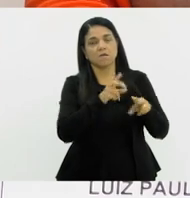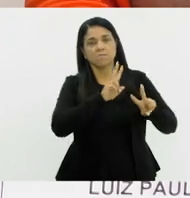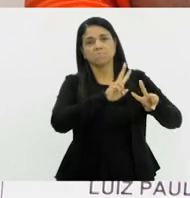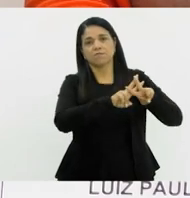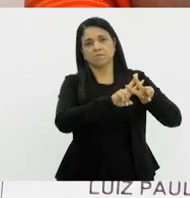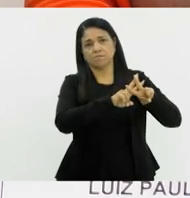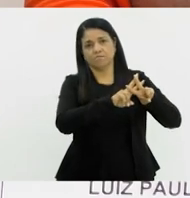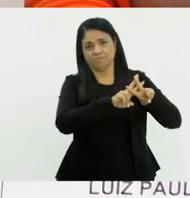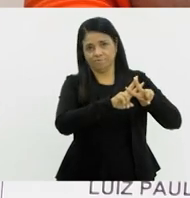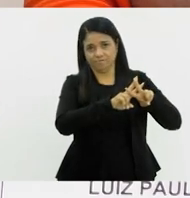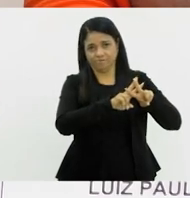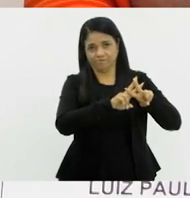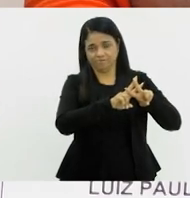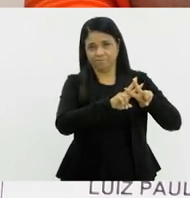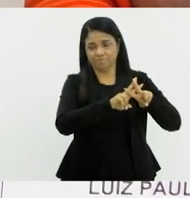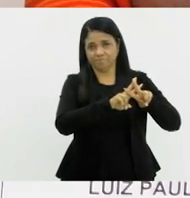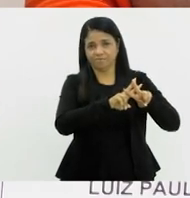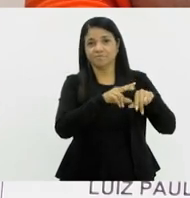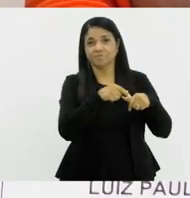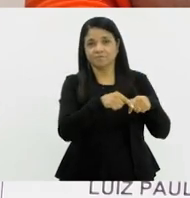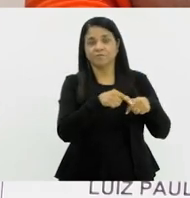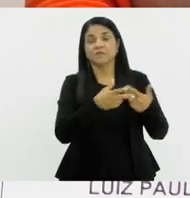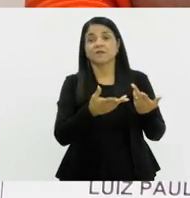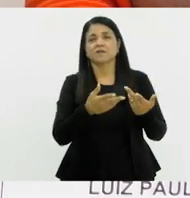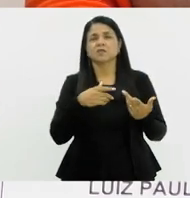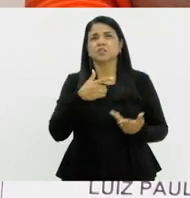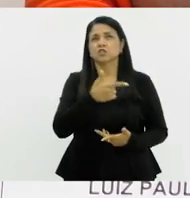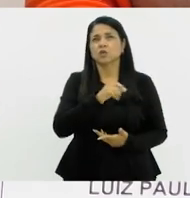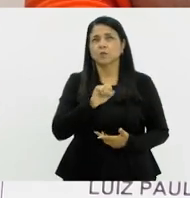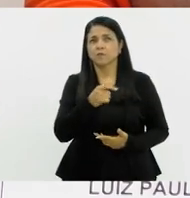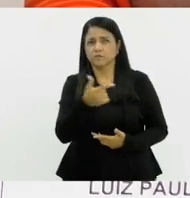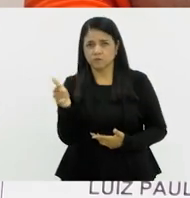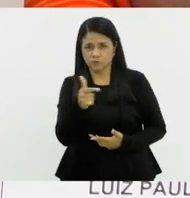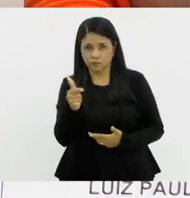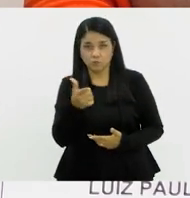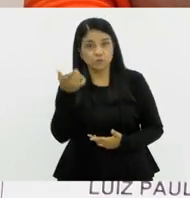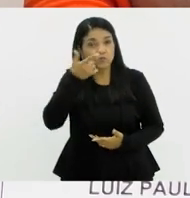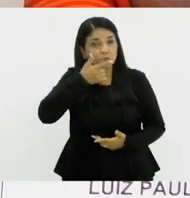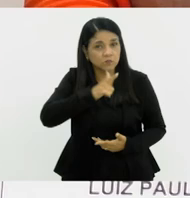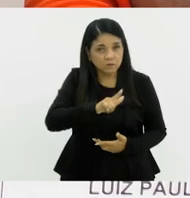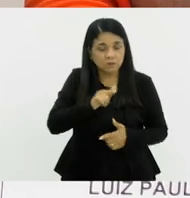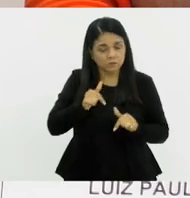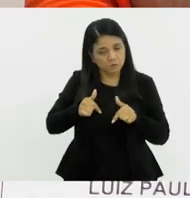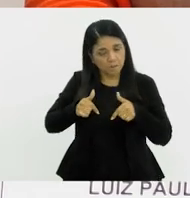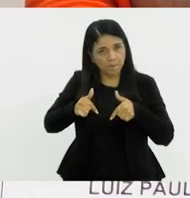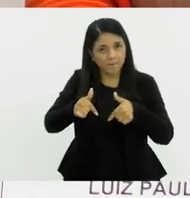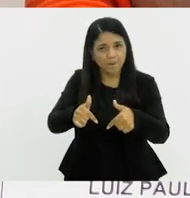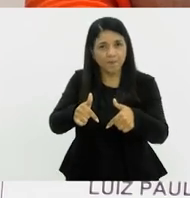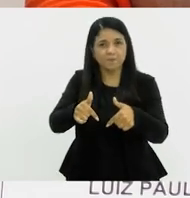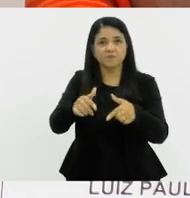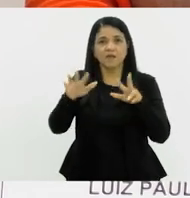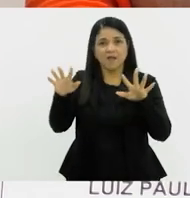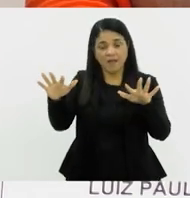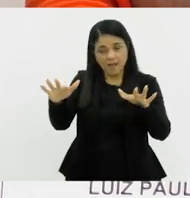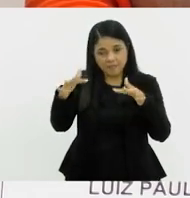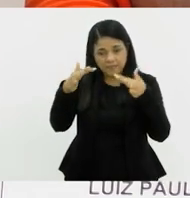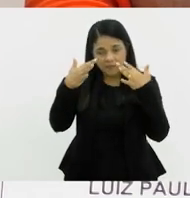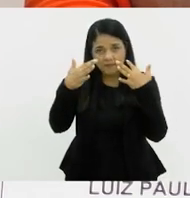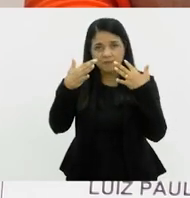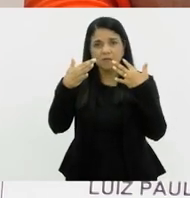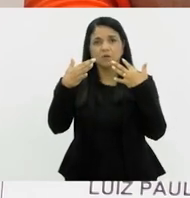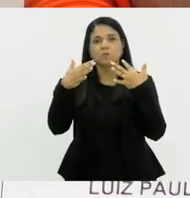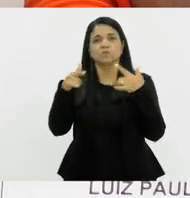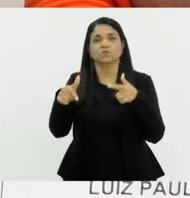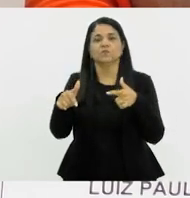gente vem executando, né? Em 2022, conseguimos executar a atenção primária no âmbito do